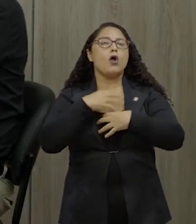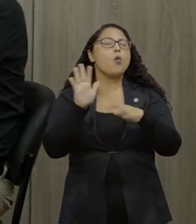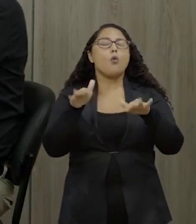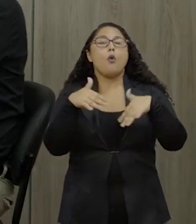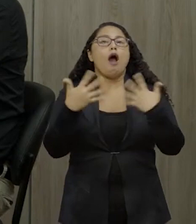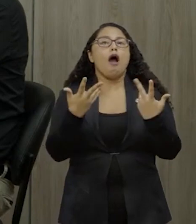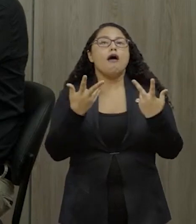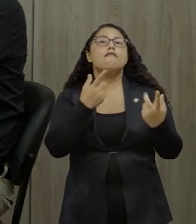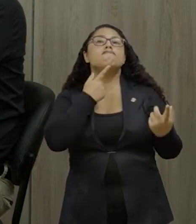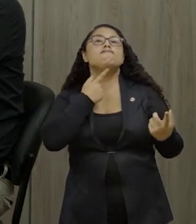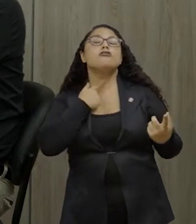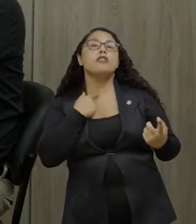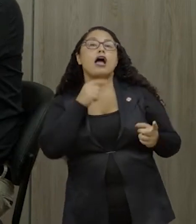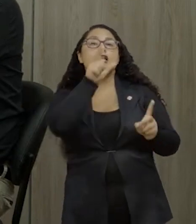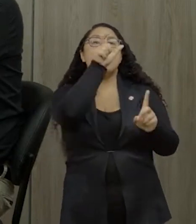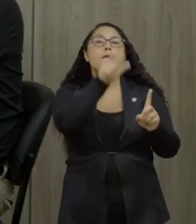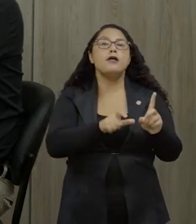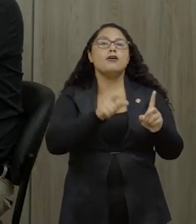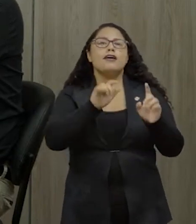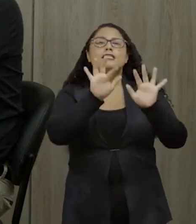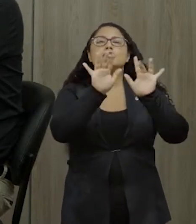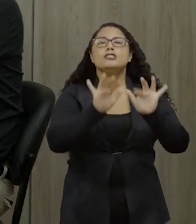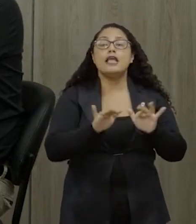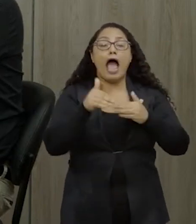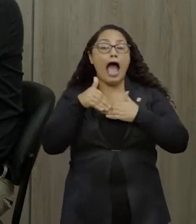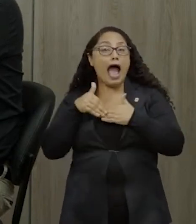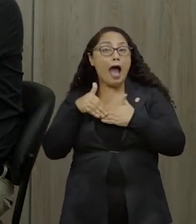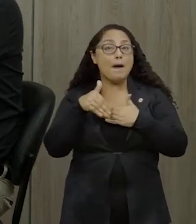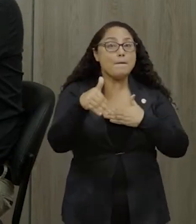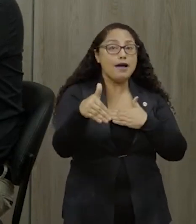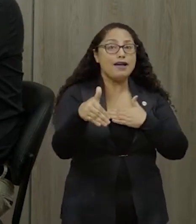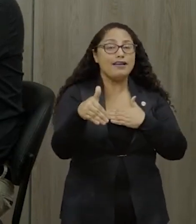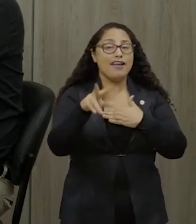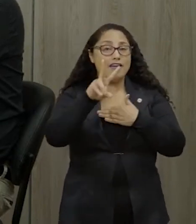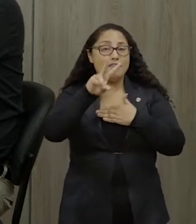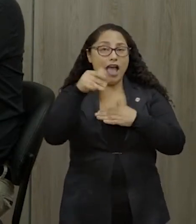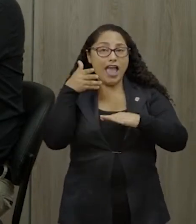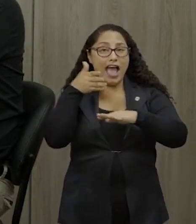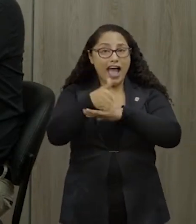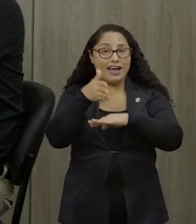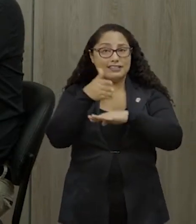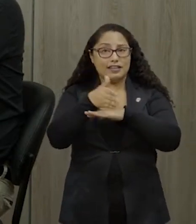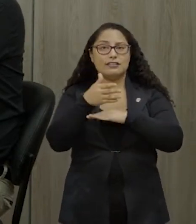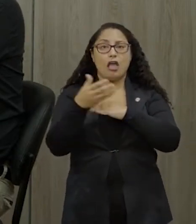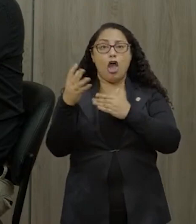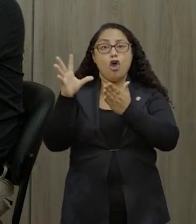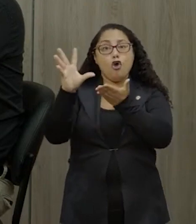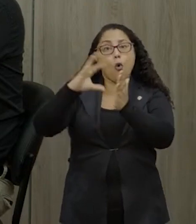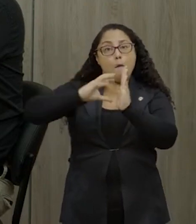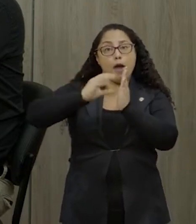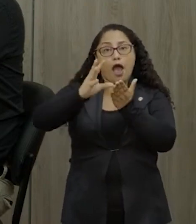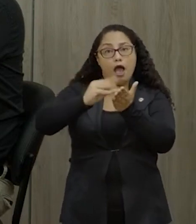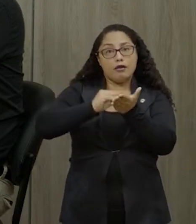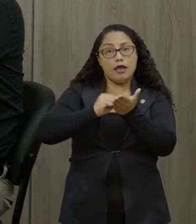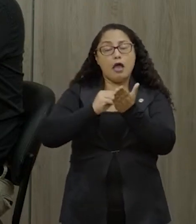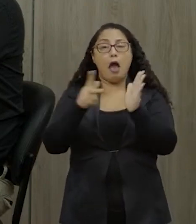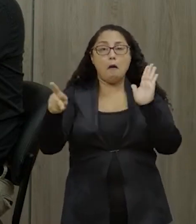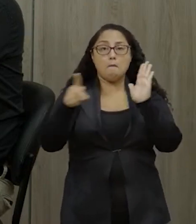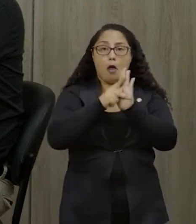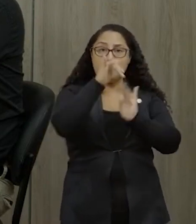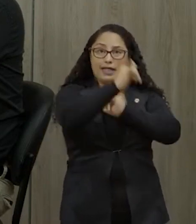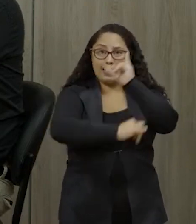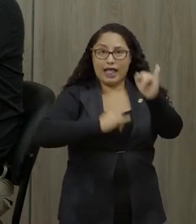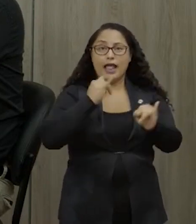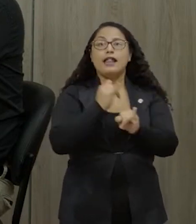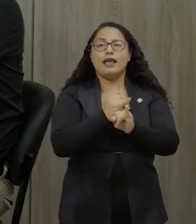qual é a intenção do usuário em escrever aquilo. A partir daquilo, ele vai acessar a sua base de dados, que pode ser, por exemplo, a própria internet,